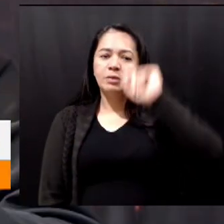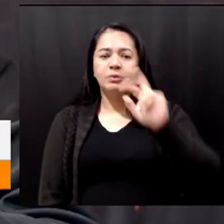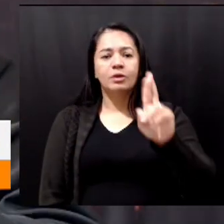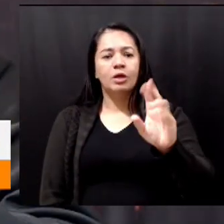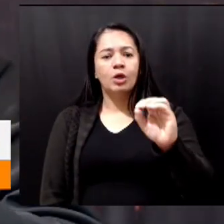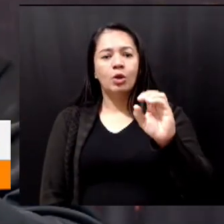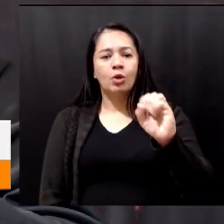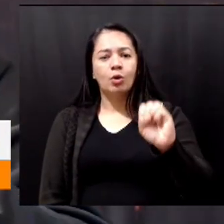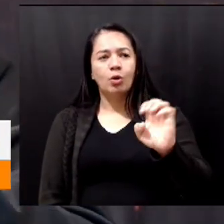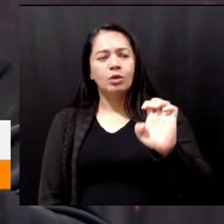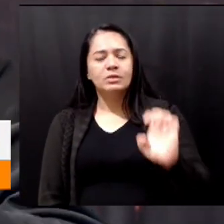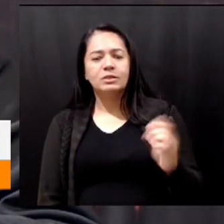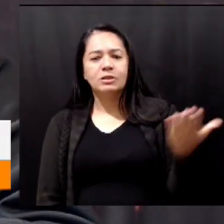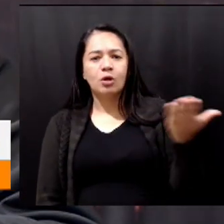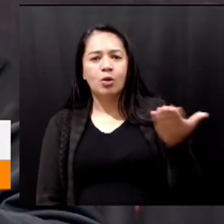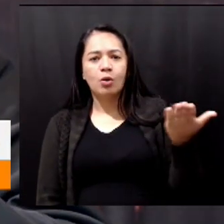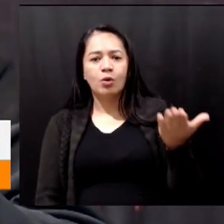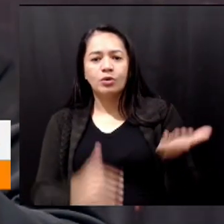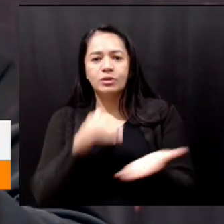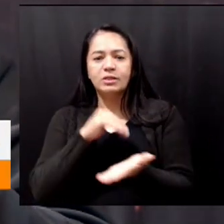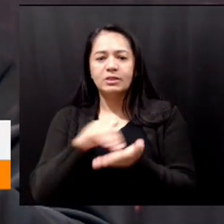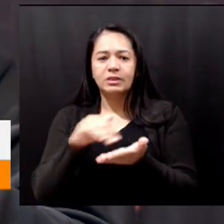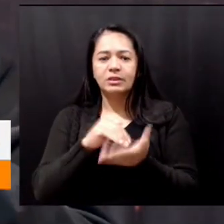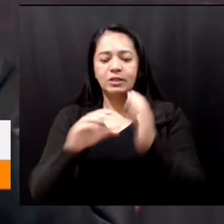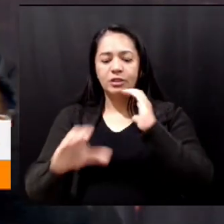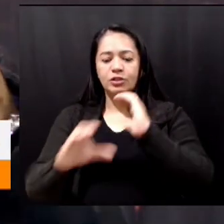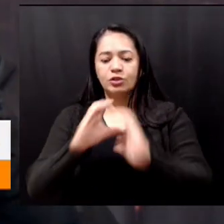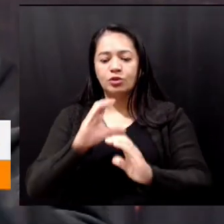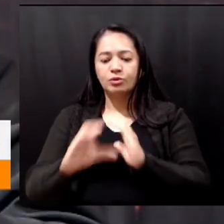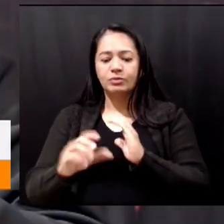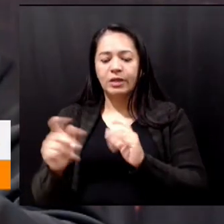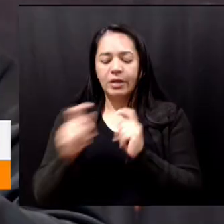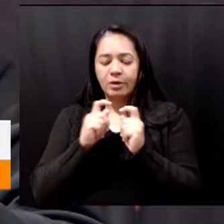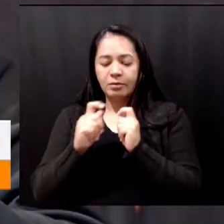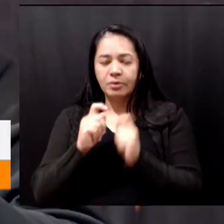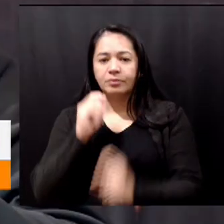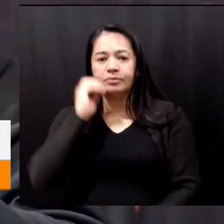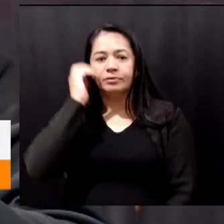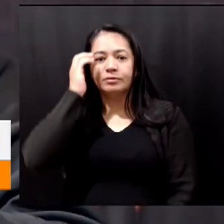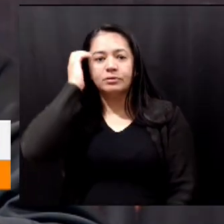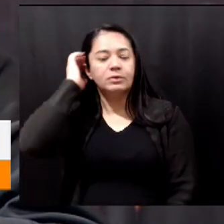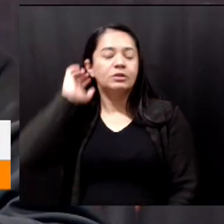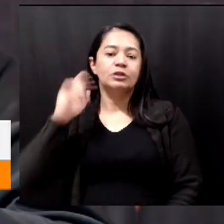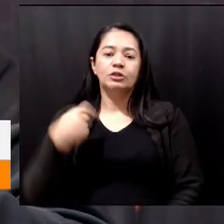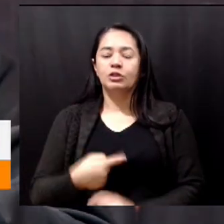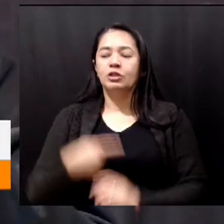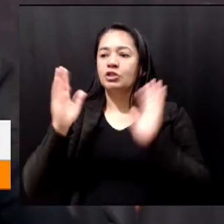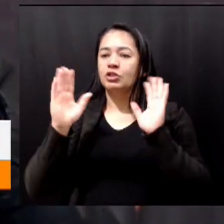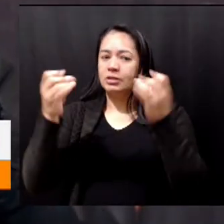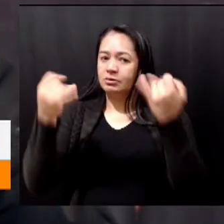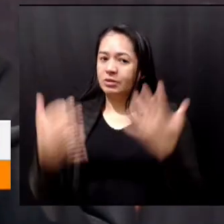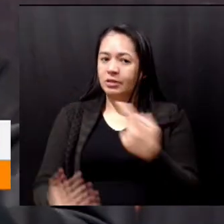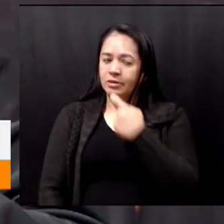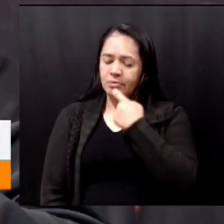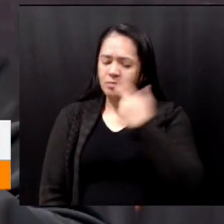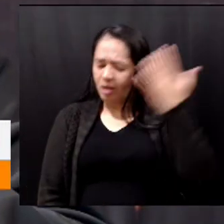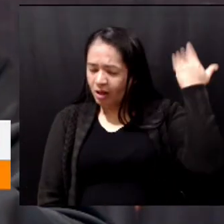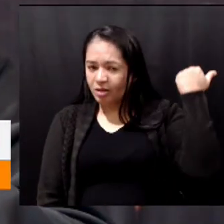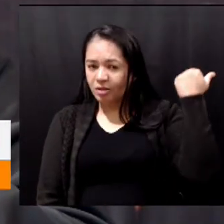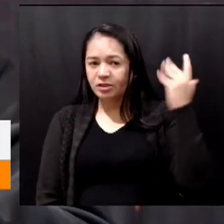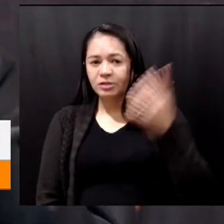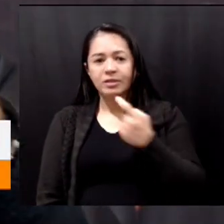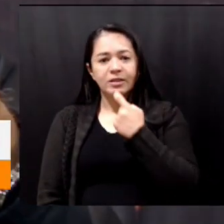de comunicação lá na prefeitura, ela que fez a entrevista. E a gente falava que Campinas, naquela época, eu falava assim, Campinas não sabe